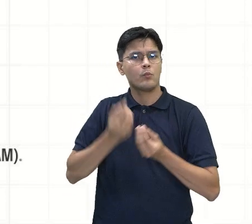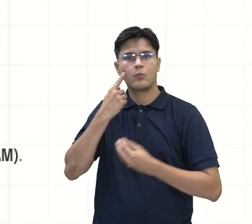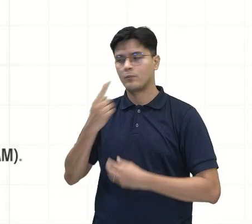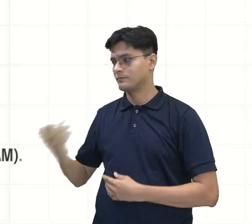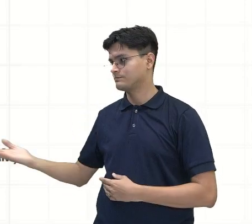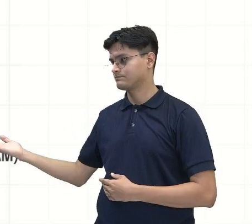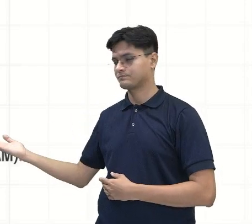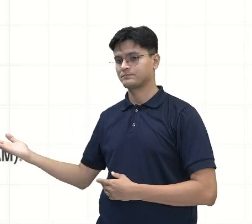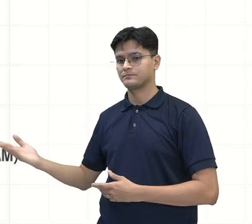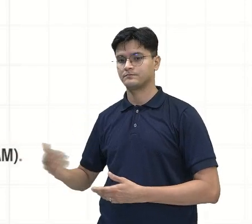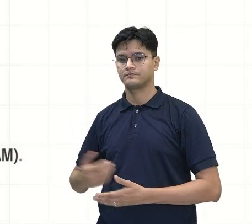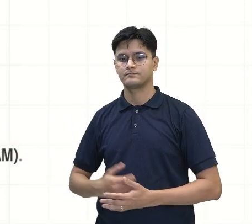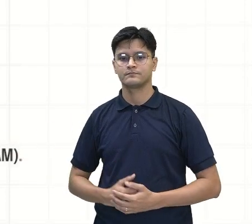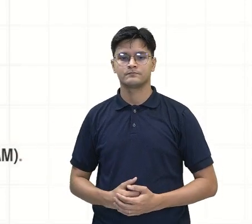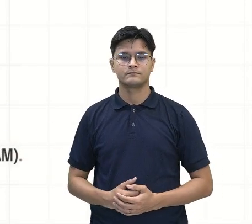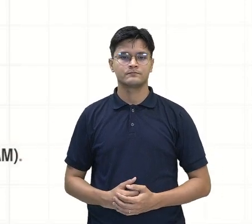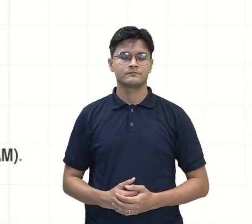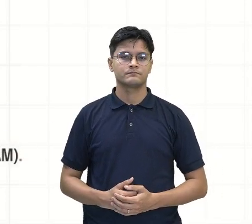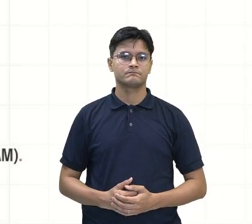Então, nesse caso aqui,